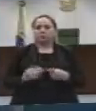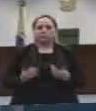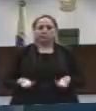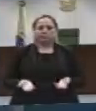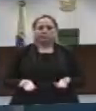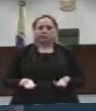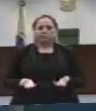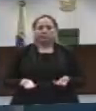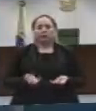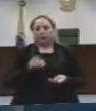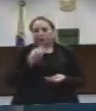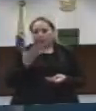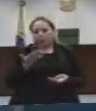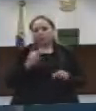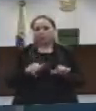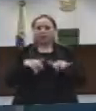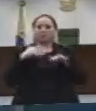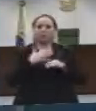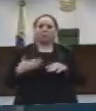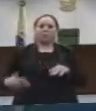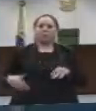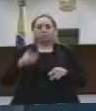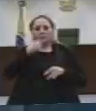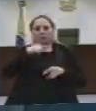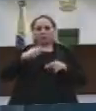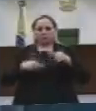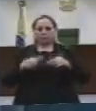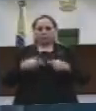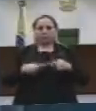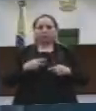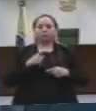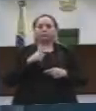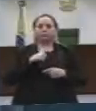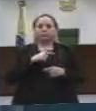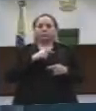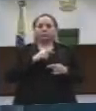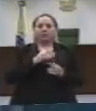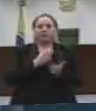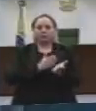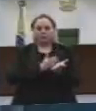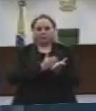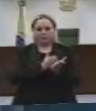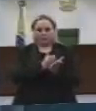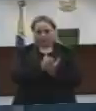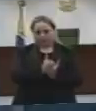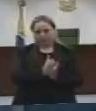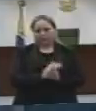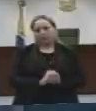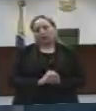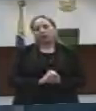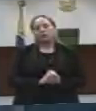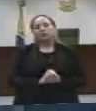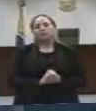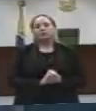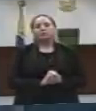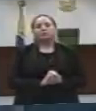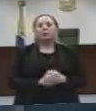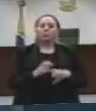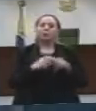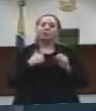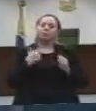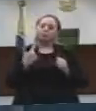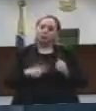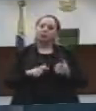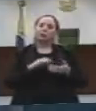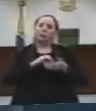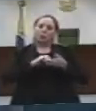audiência pública para termos aí da nosso Supremo um direcionamento salutar nesse sentido Por isso a minha saudação mais uma vez